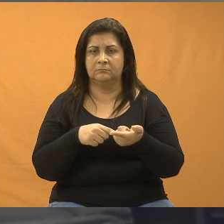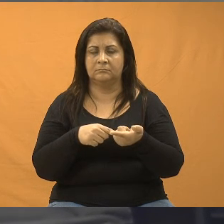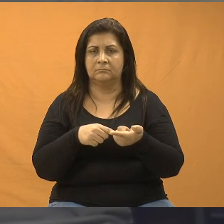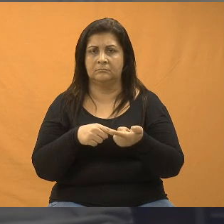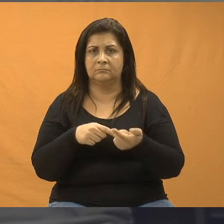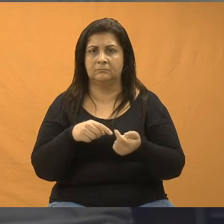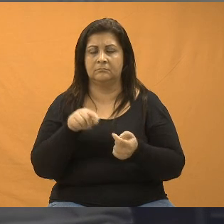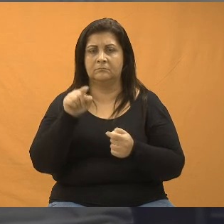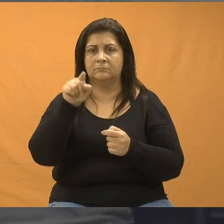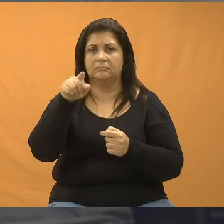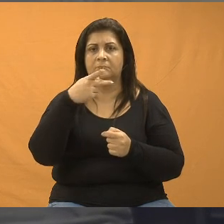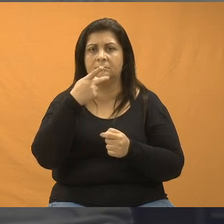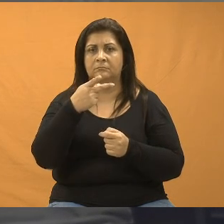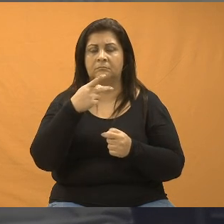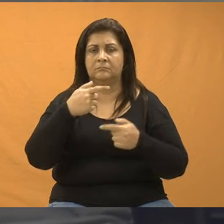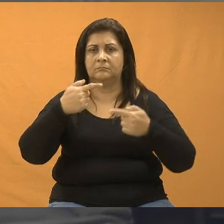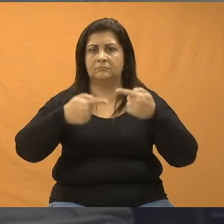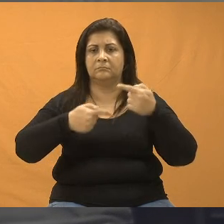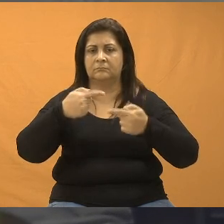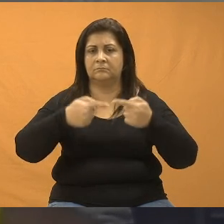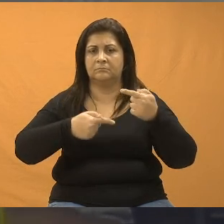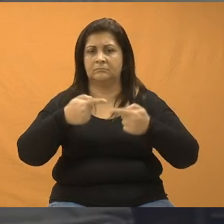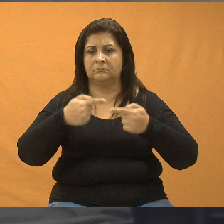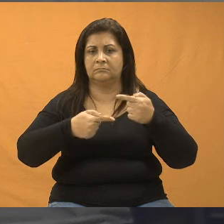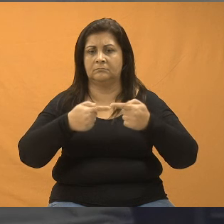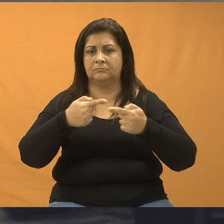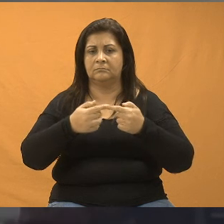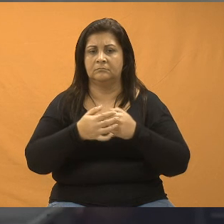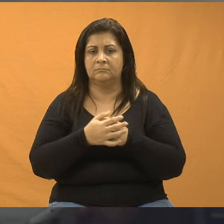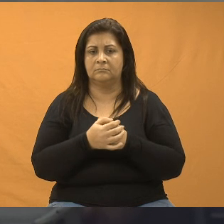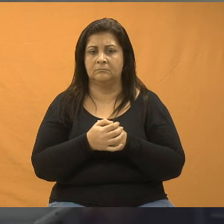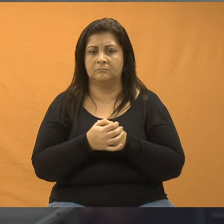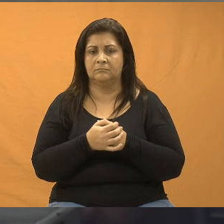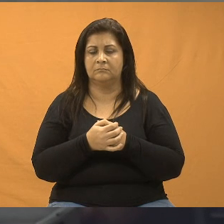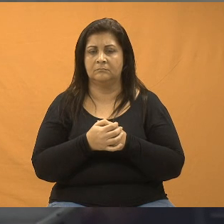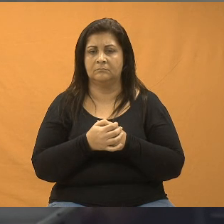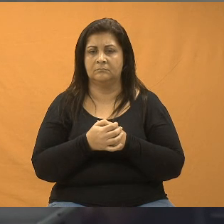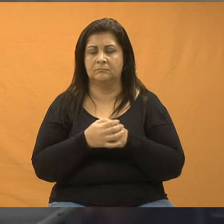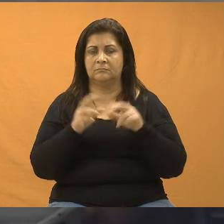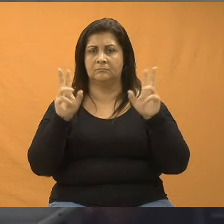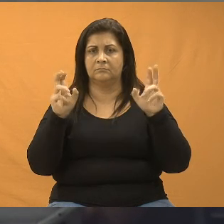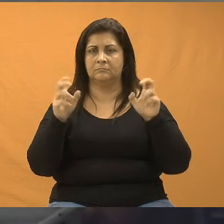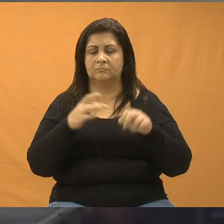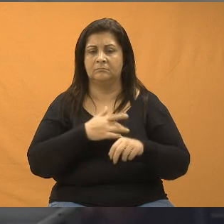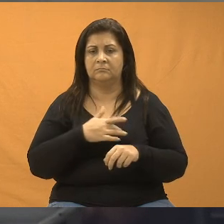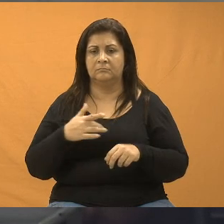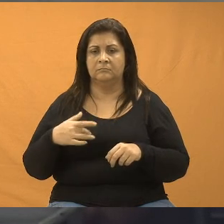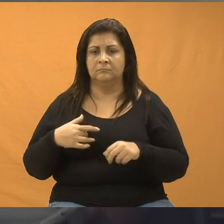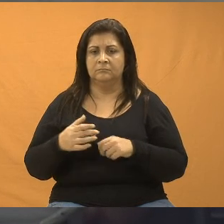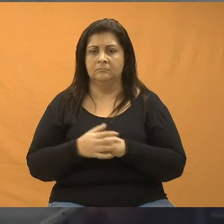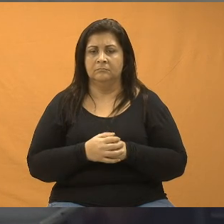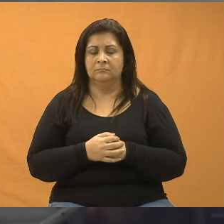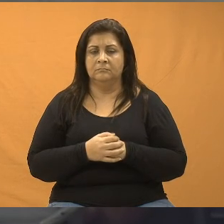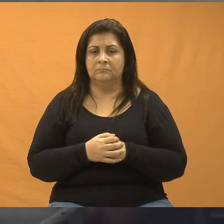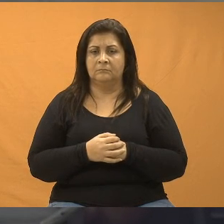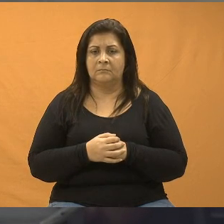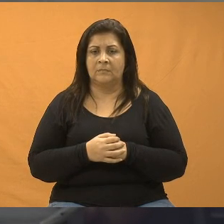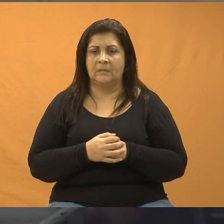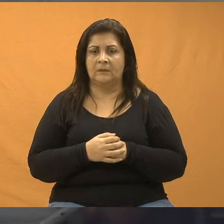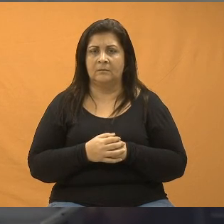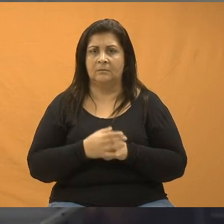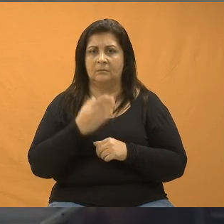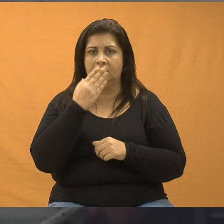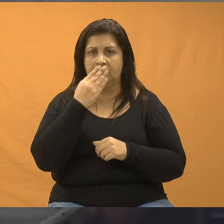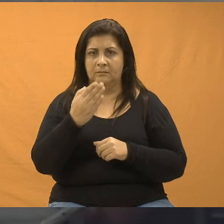política, sem politicagem, né, na questão da saúde. Eu peço que essa recíproca